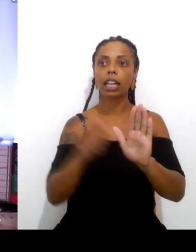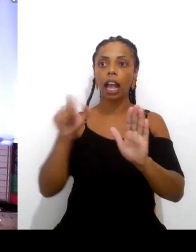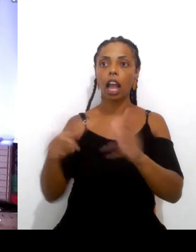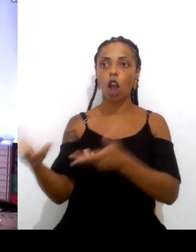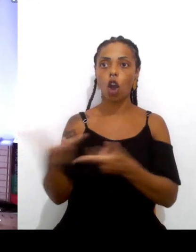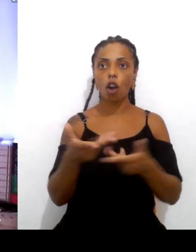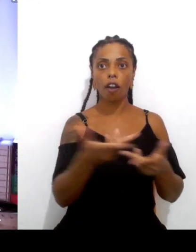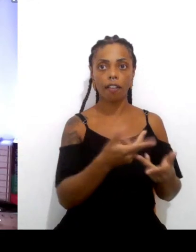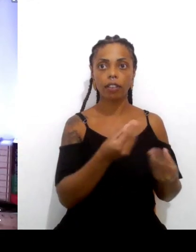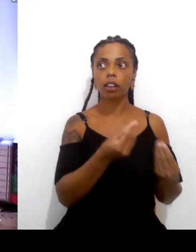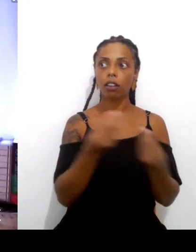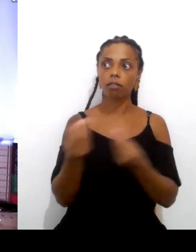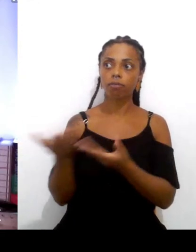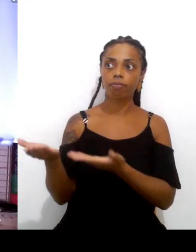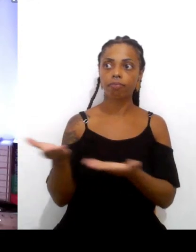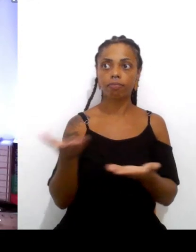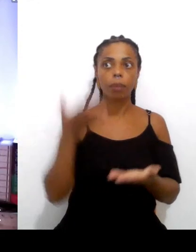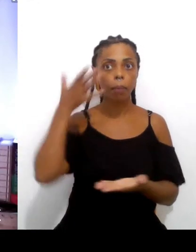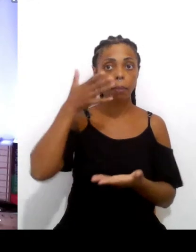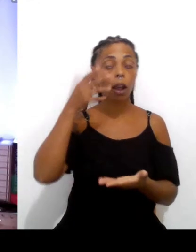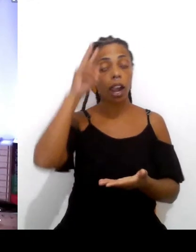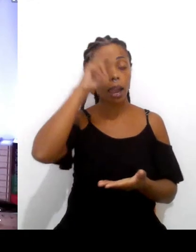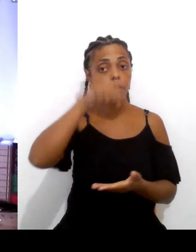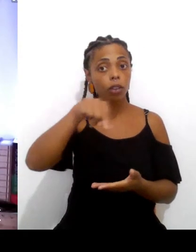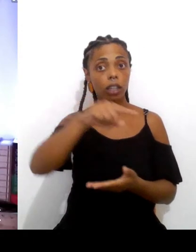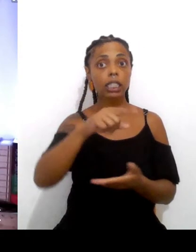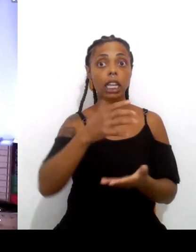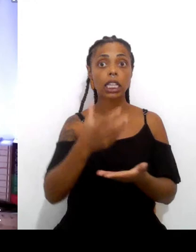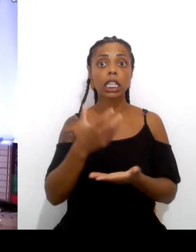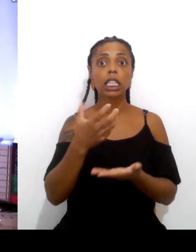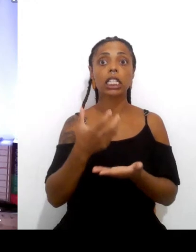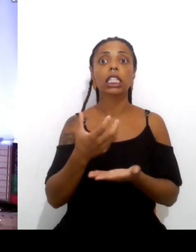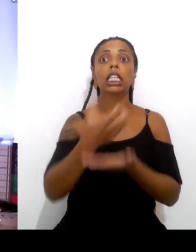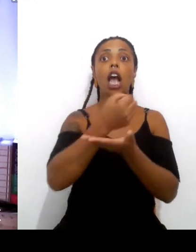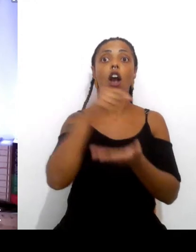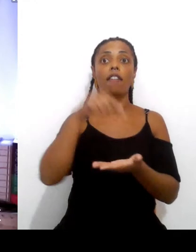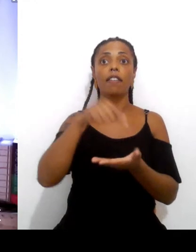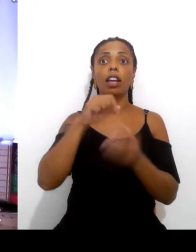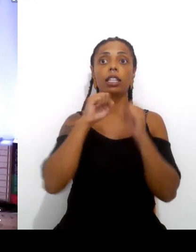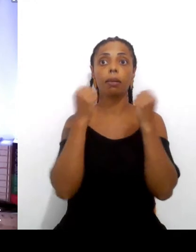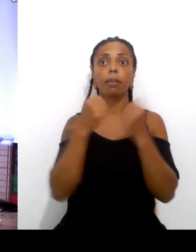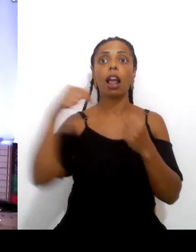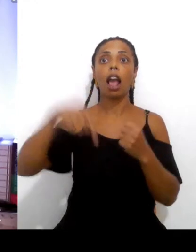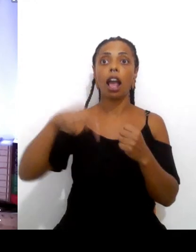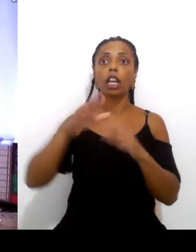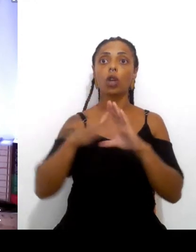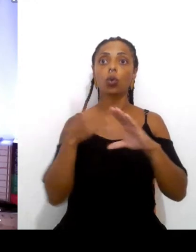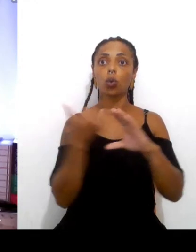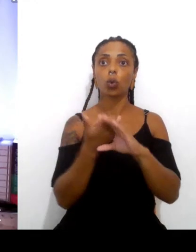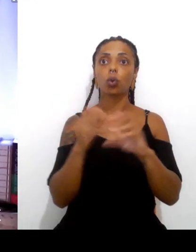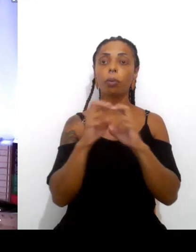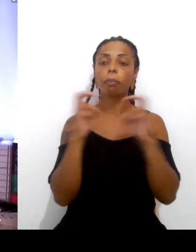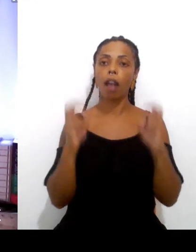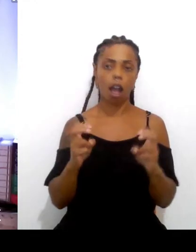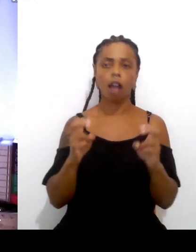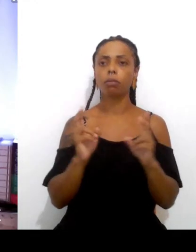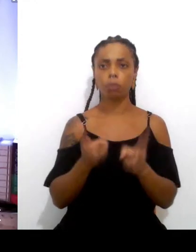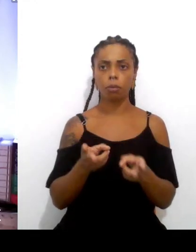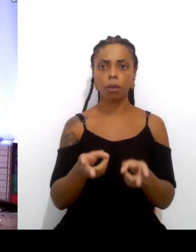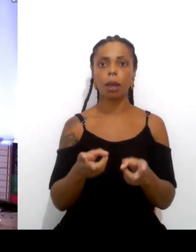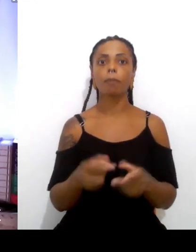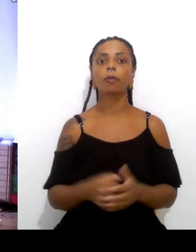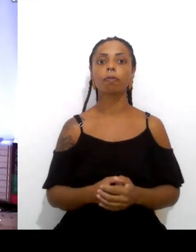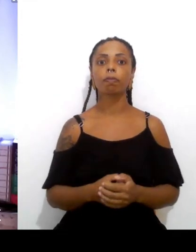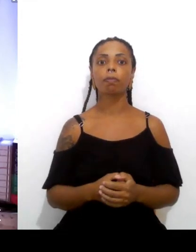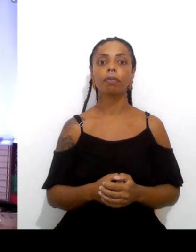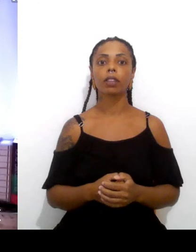Relembrar os ouvintes que a gravação do seminário ficará disponível aqui no canal do MASP do YouTube como de costume e que a transmissão